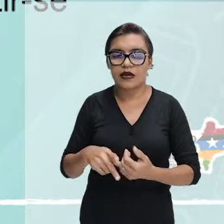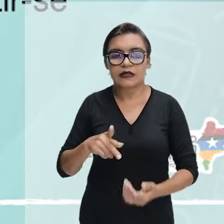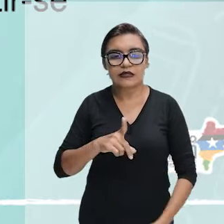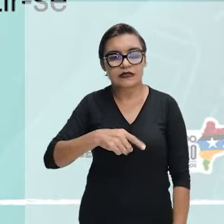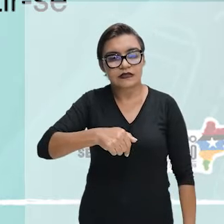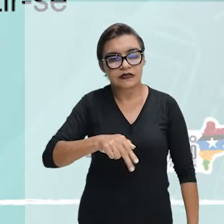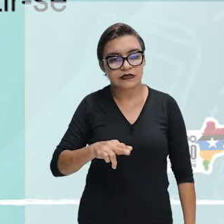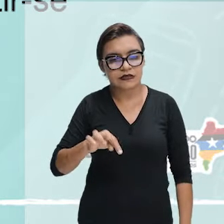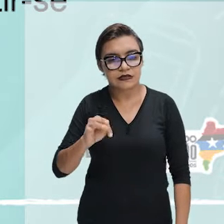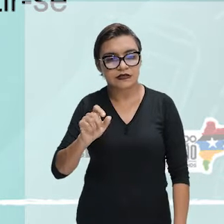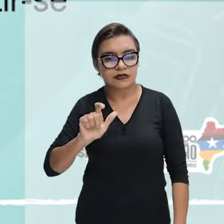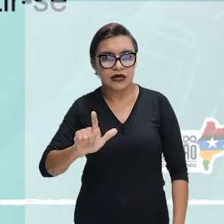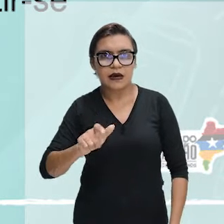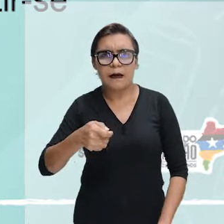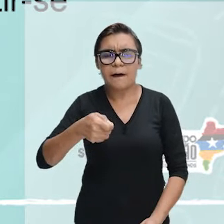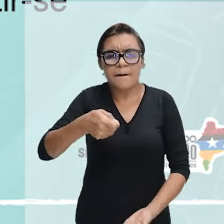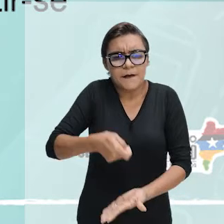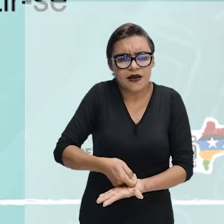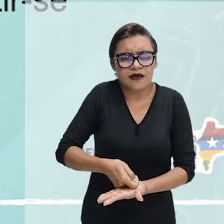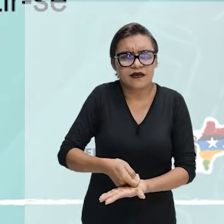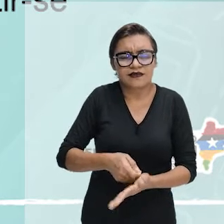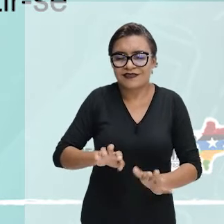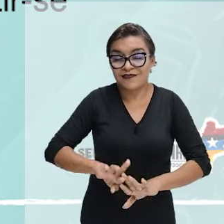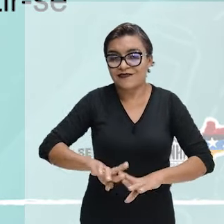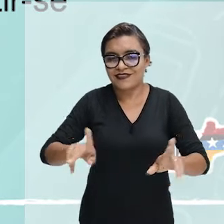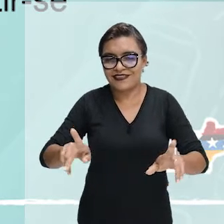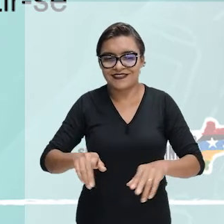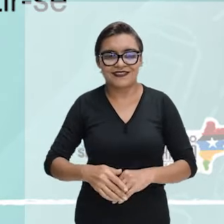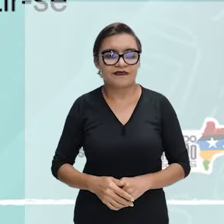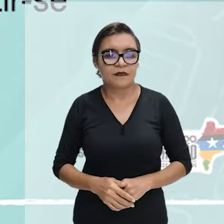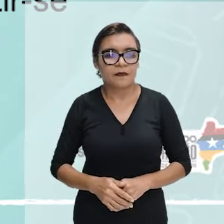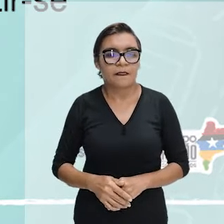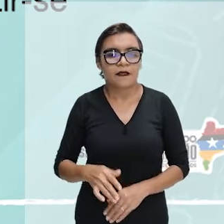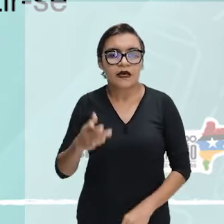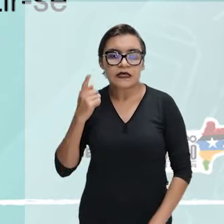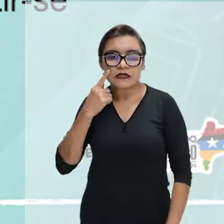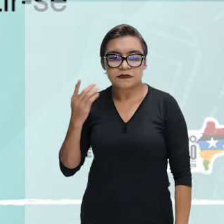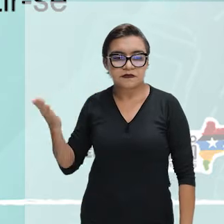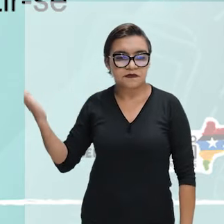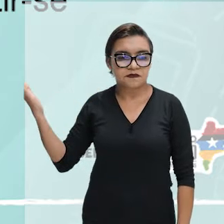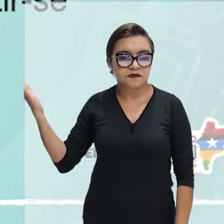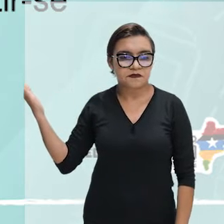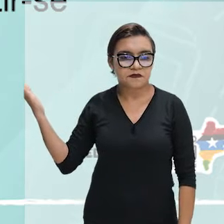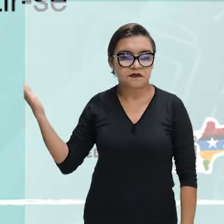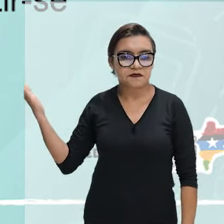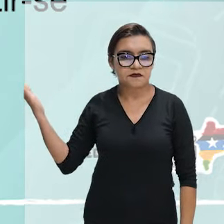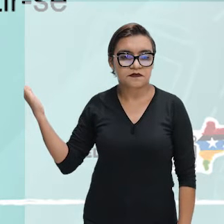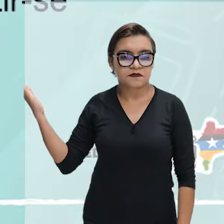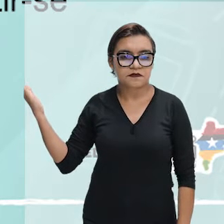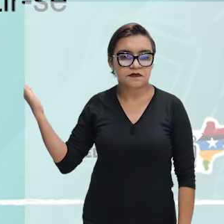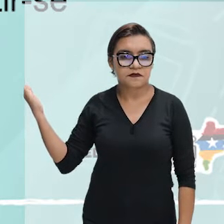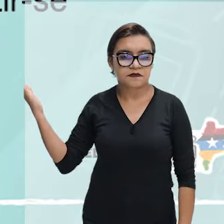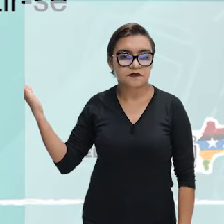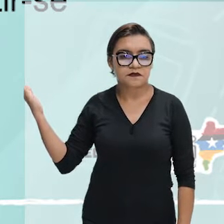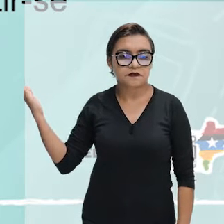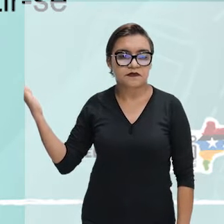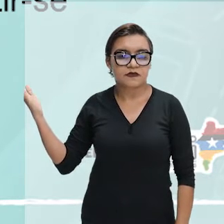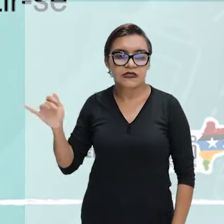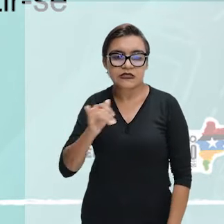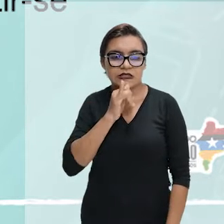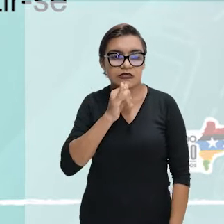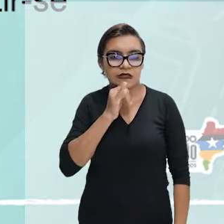conta, certo? Quitar-se, deixar de fazer algo, sair de uma situação incômoda,